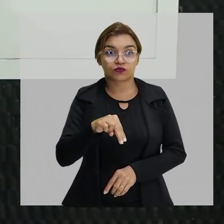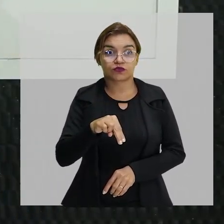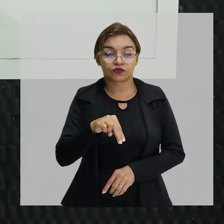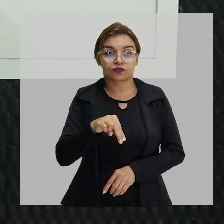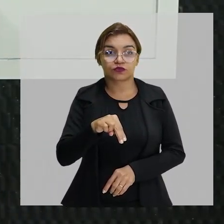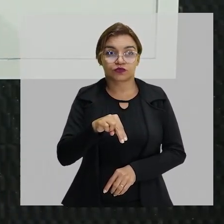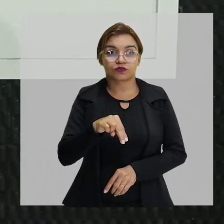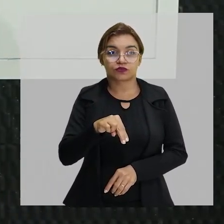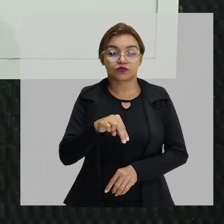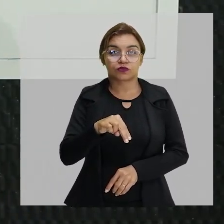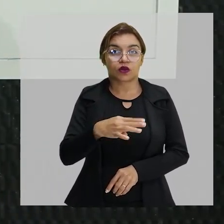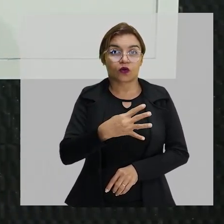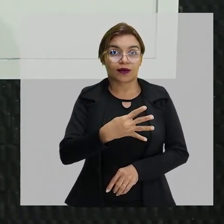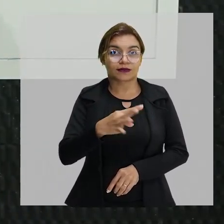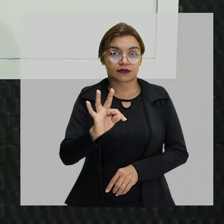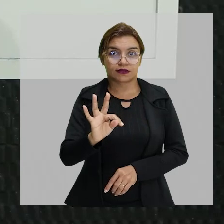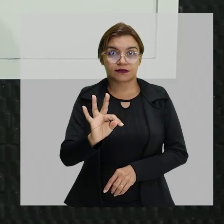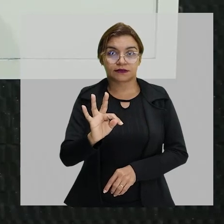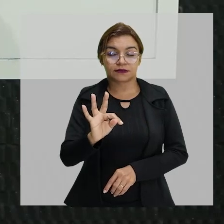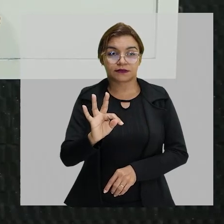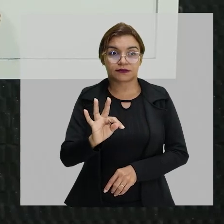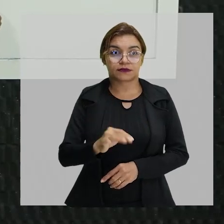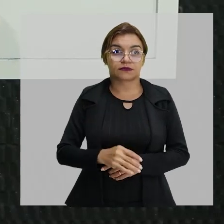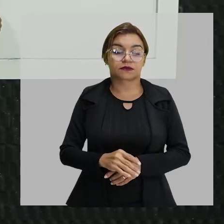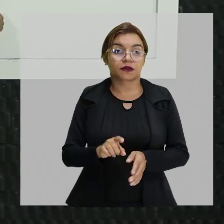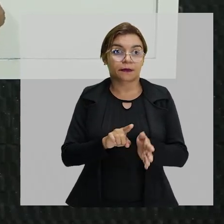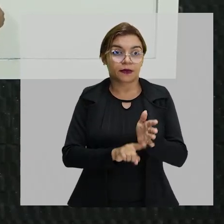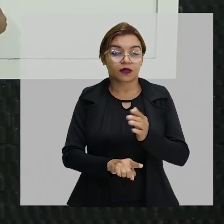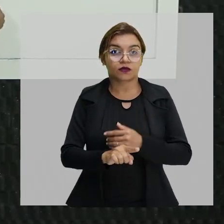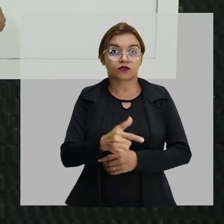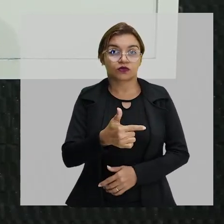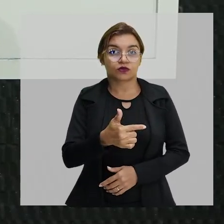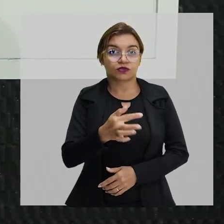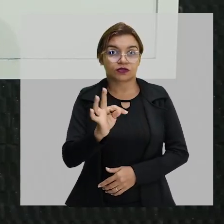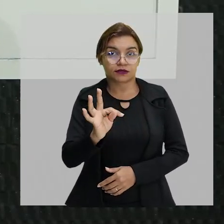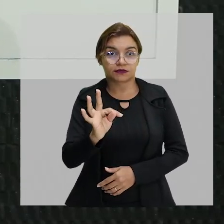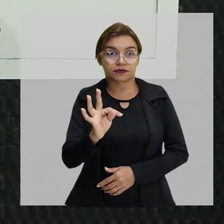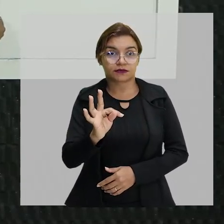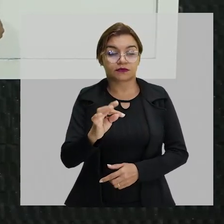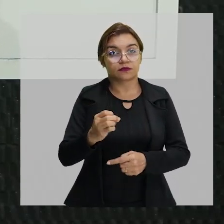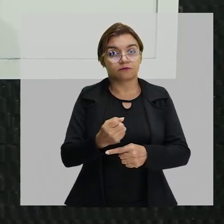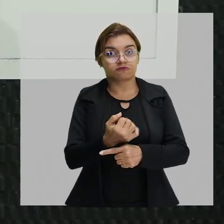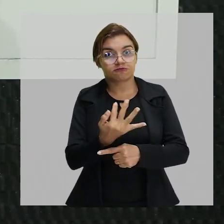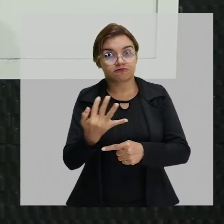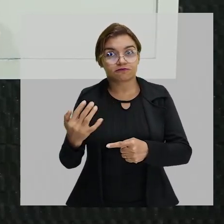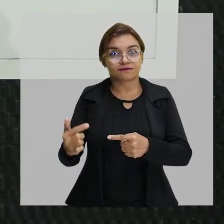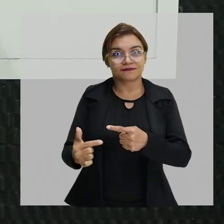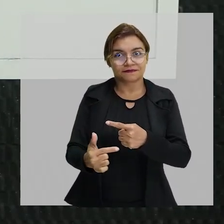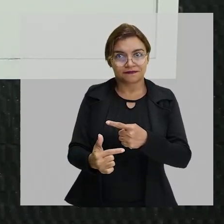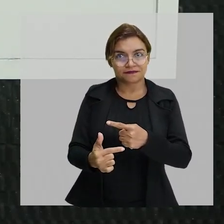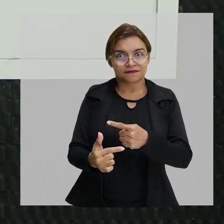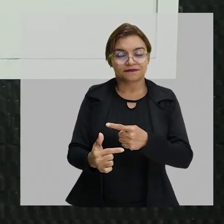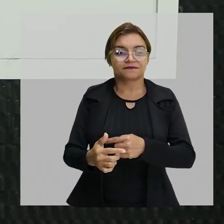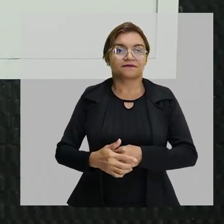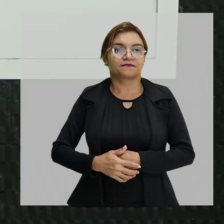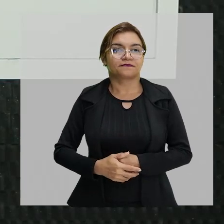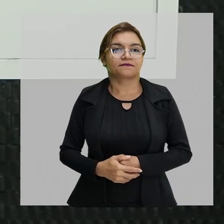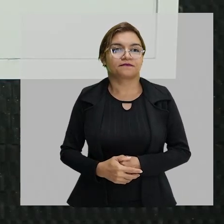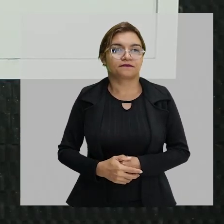de 4t menos 2t dividido por